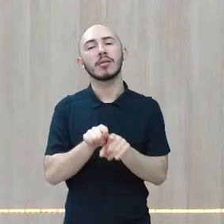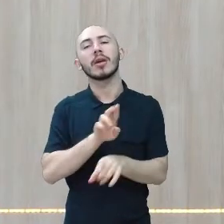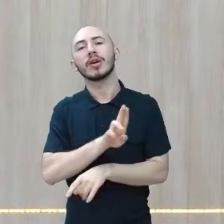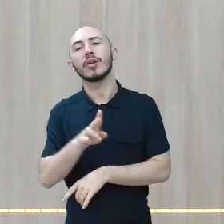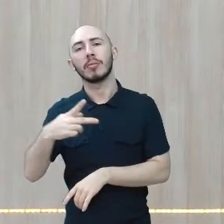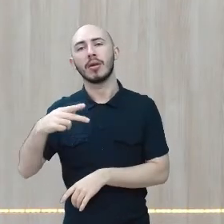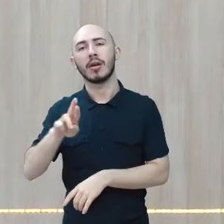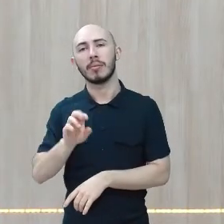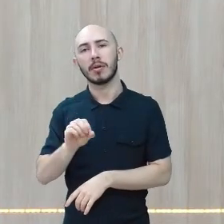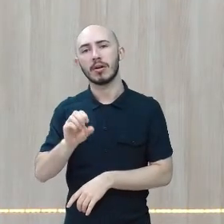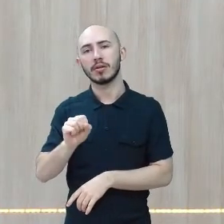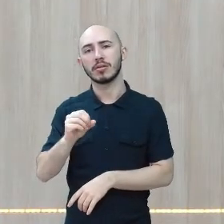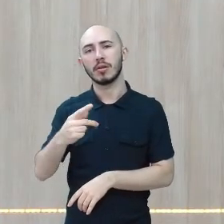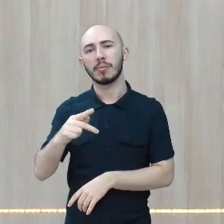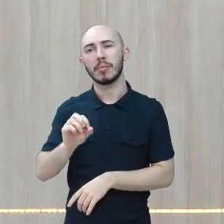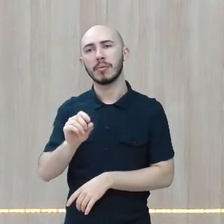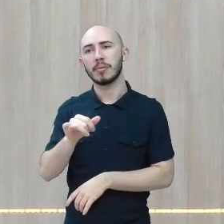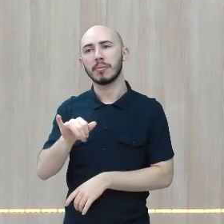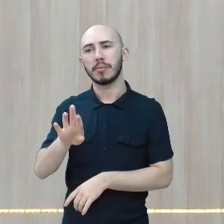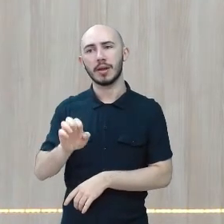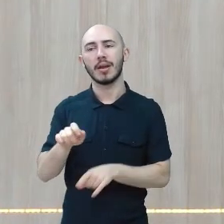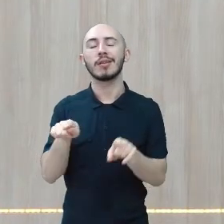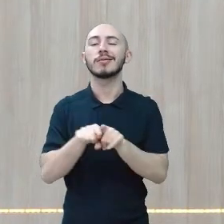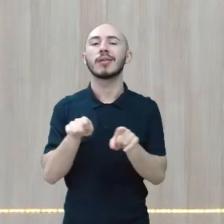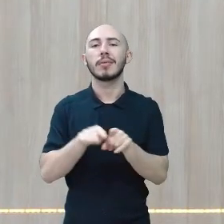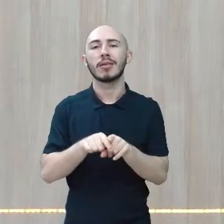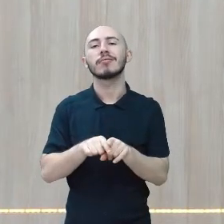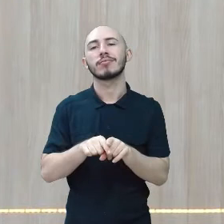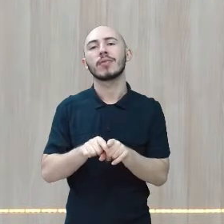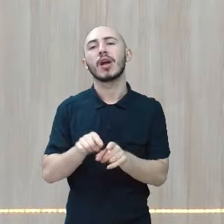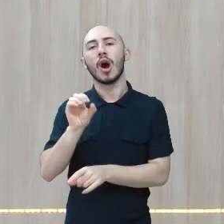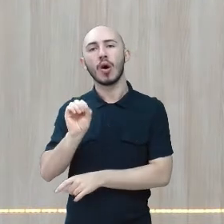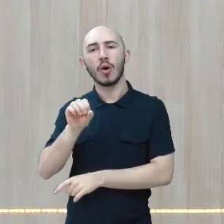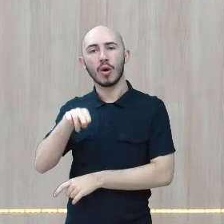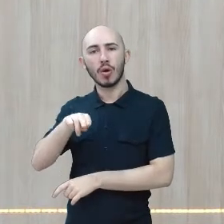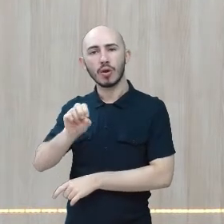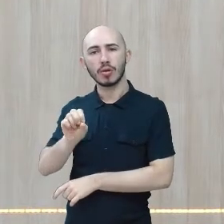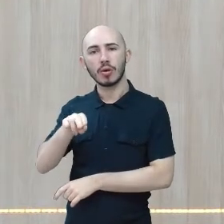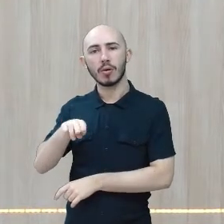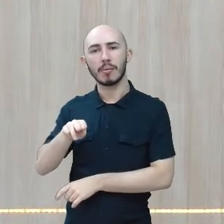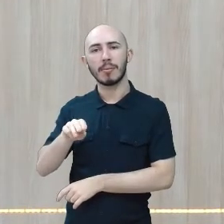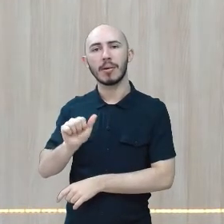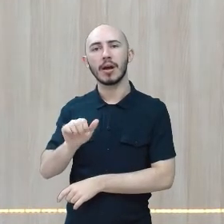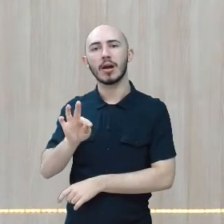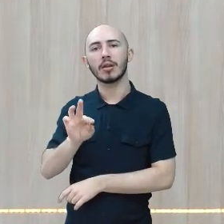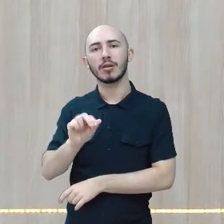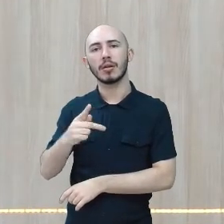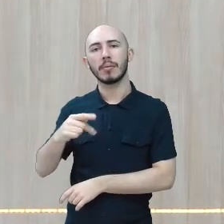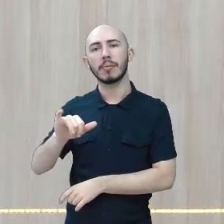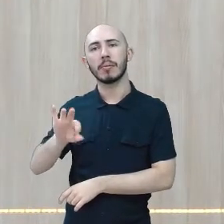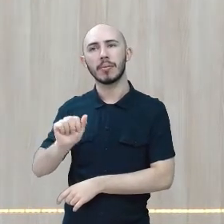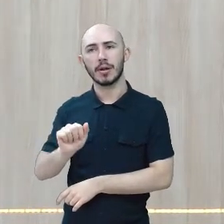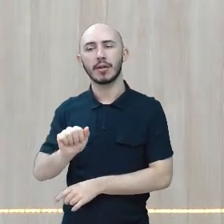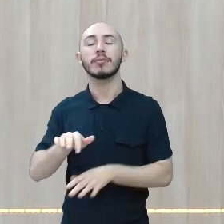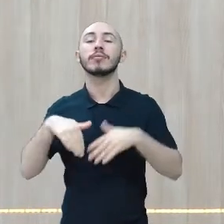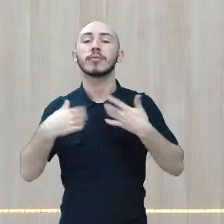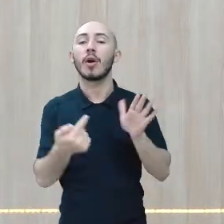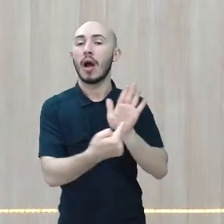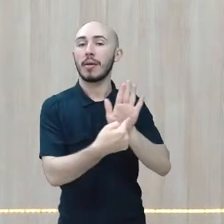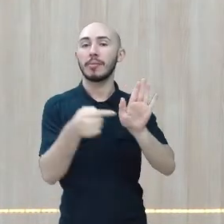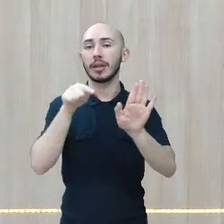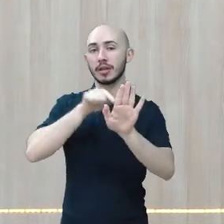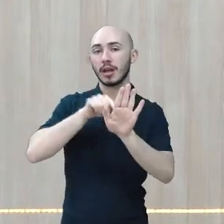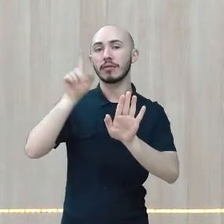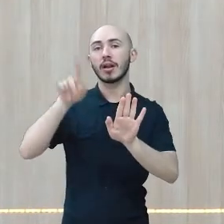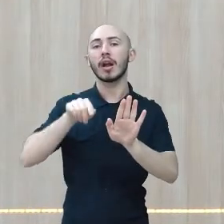prosopopeia, e a onomatopeia. Vamos conhecê-las? A metáfora é